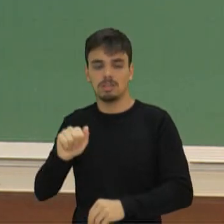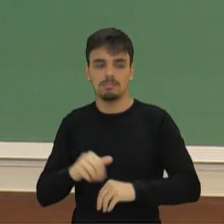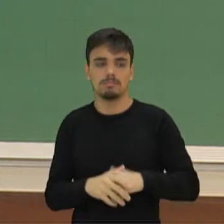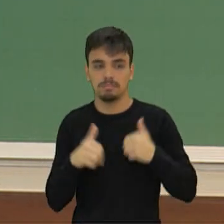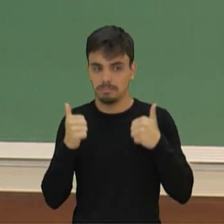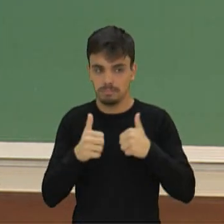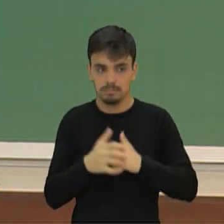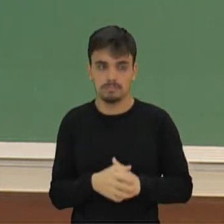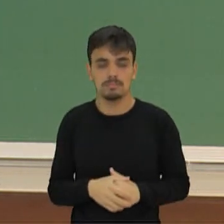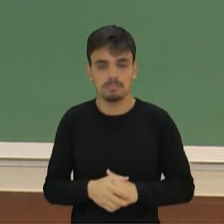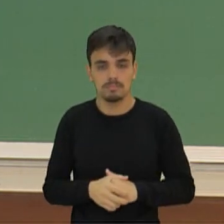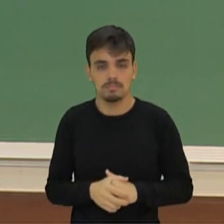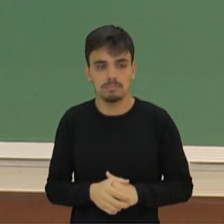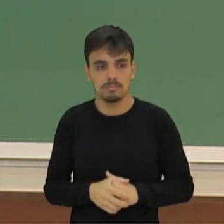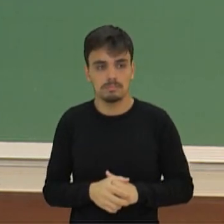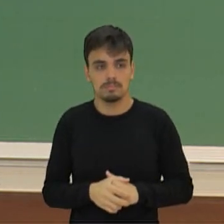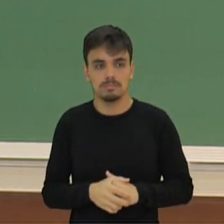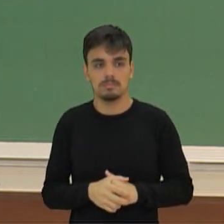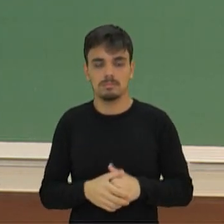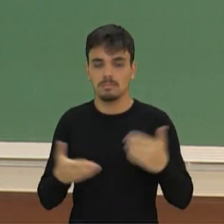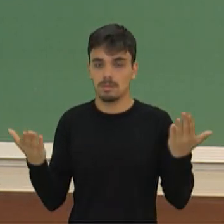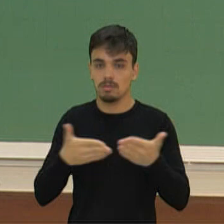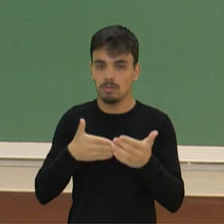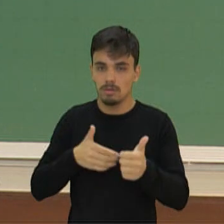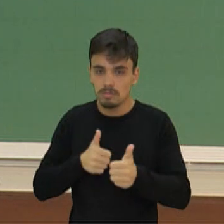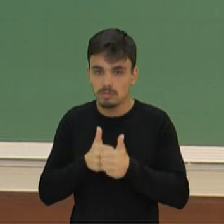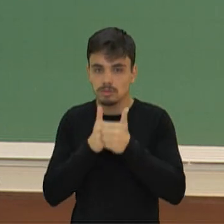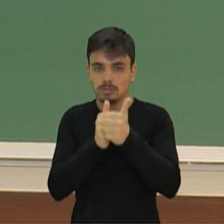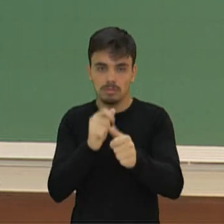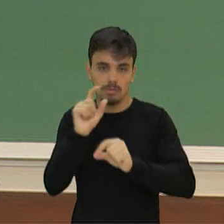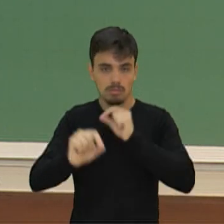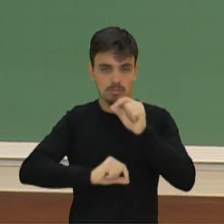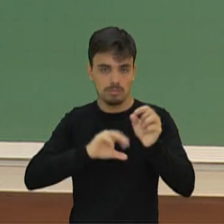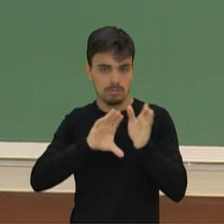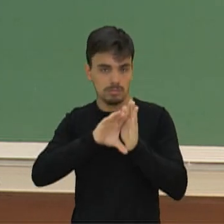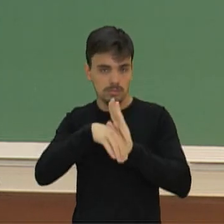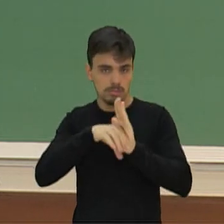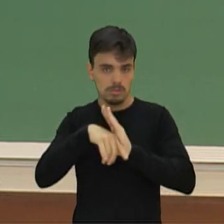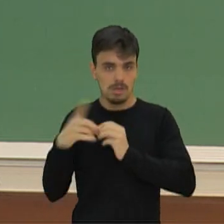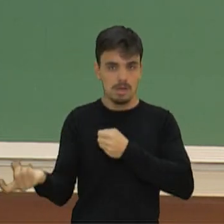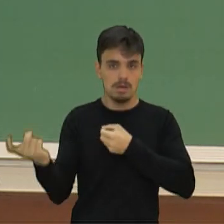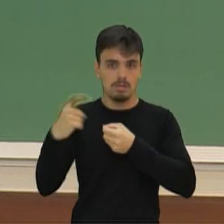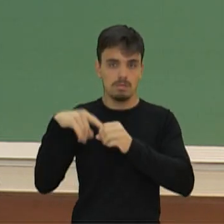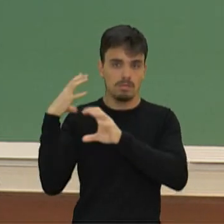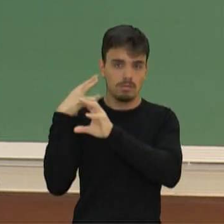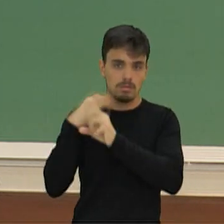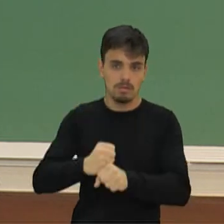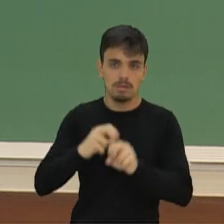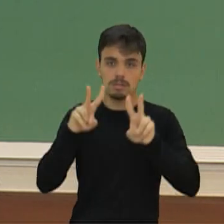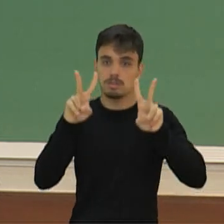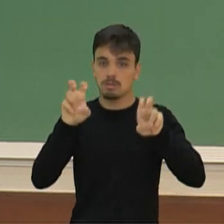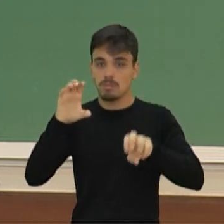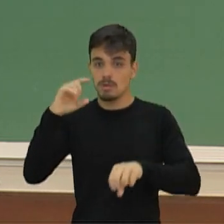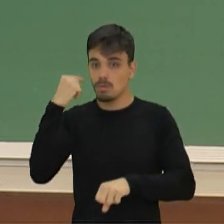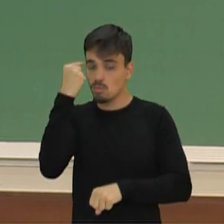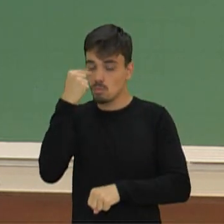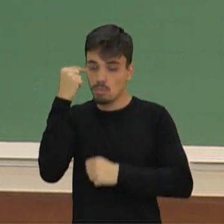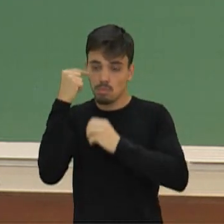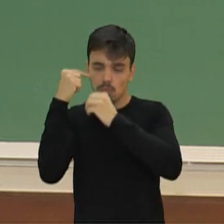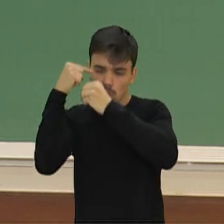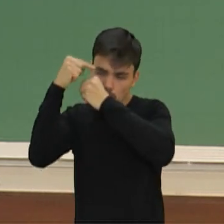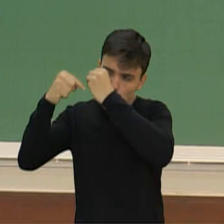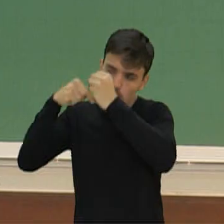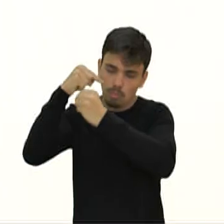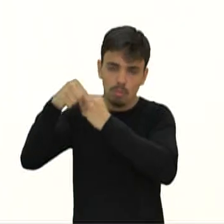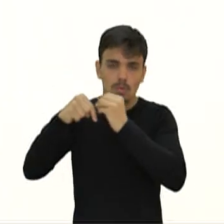ó, vamos avançar um pouquinho e o conceito que eu quero trabalhar com vocês um pouco é retomar os aspectos do olho, tá? Então me acompanhe na